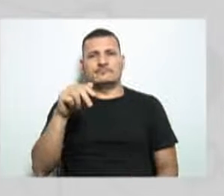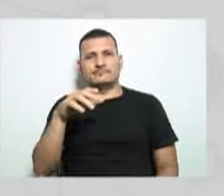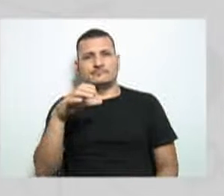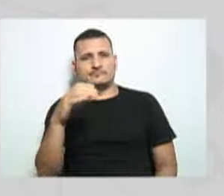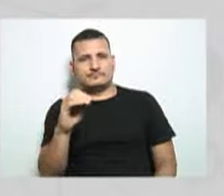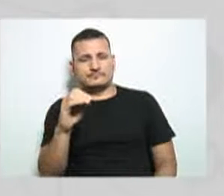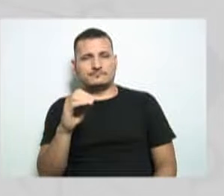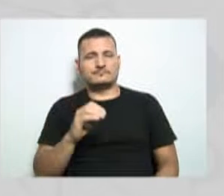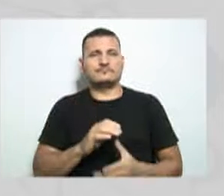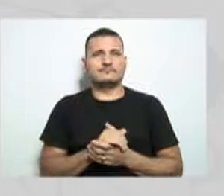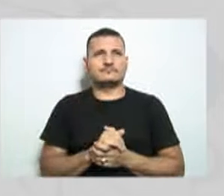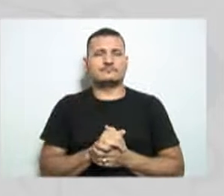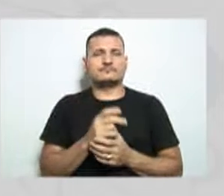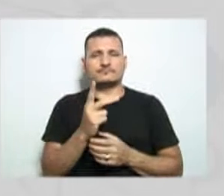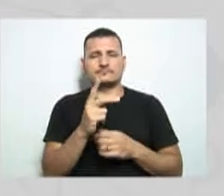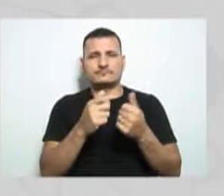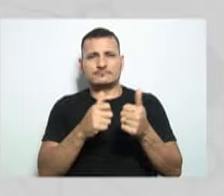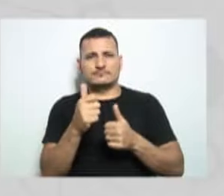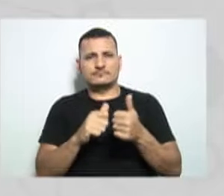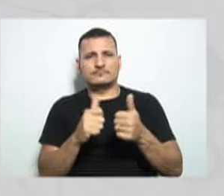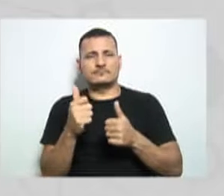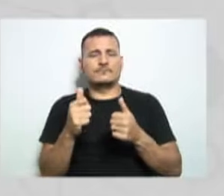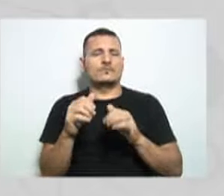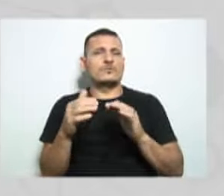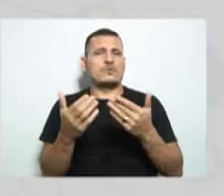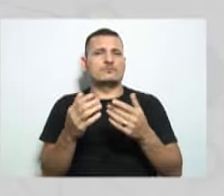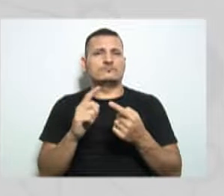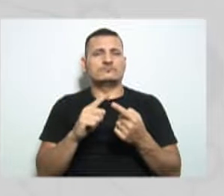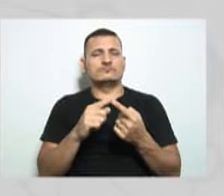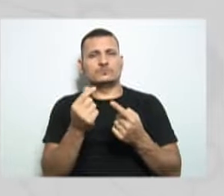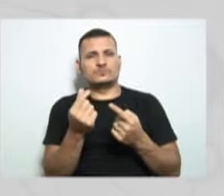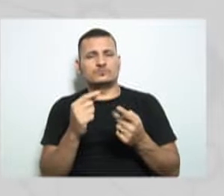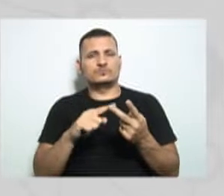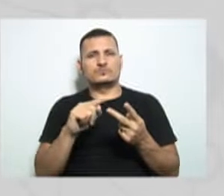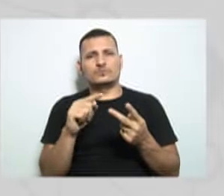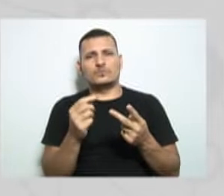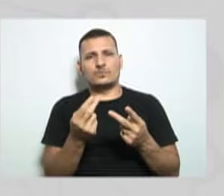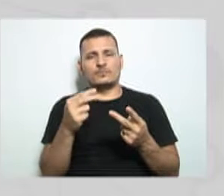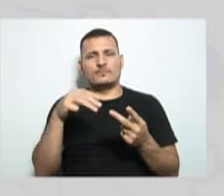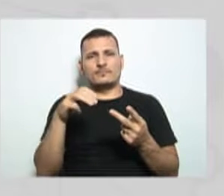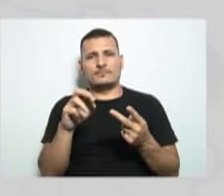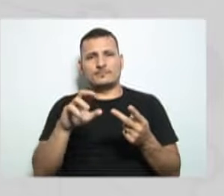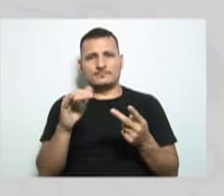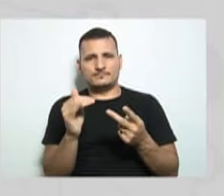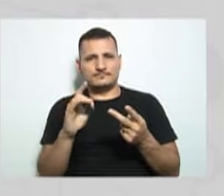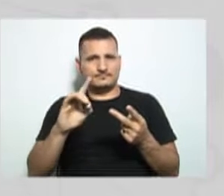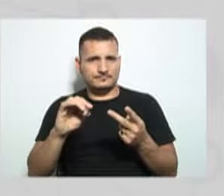custo ou de mercado, dos dois o menor. Esse é o método periódico que é usado.